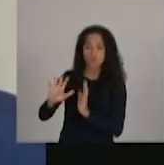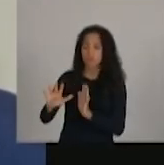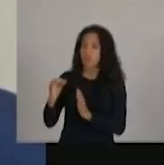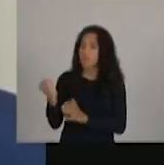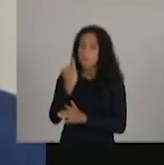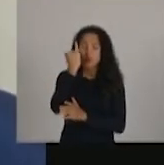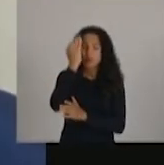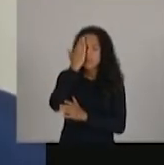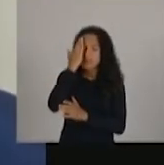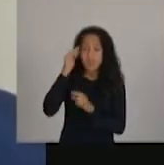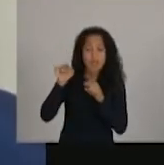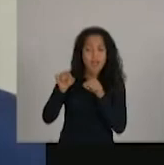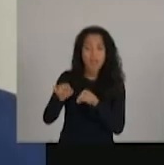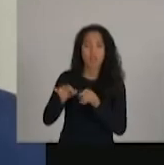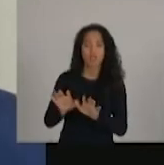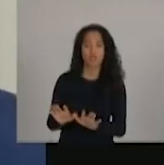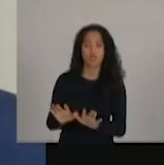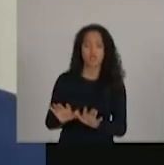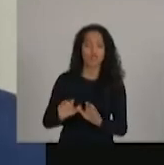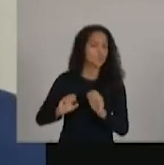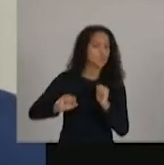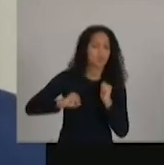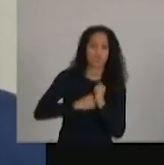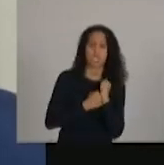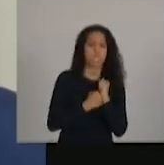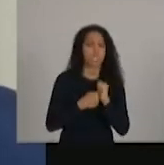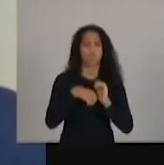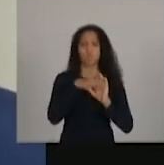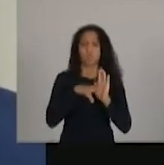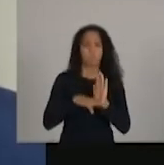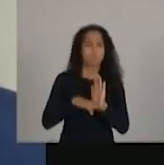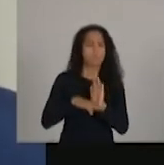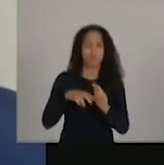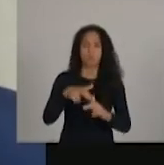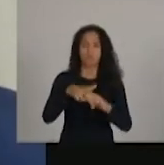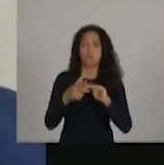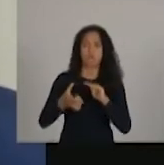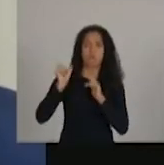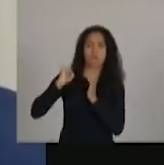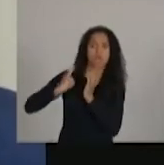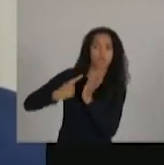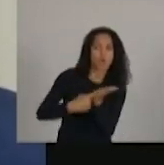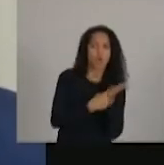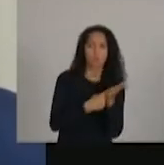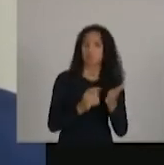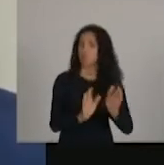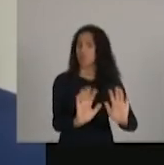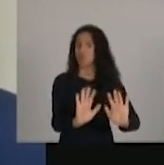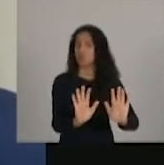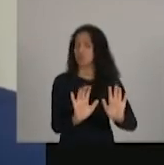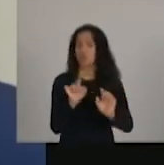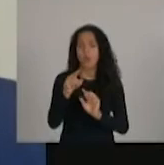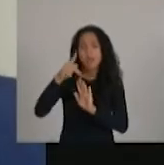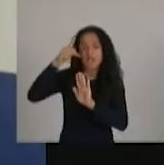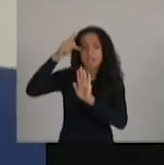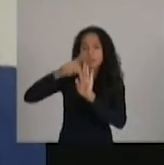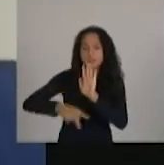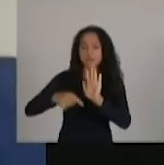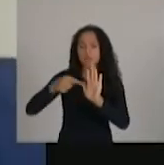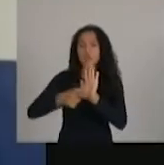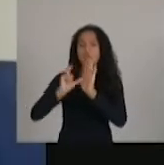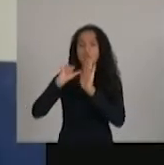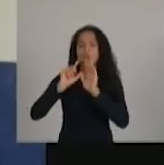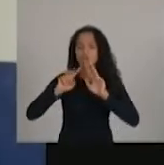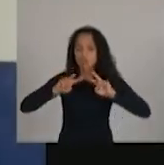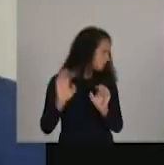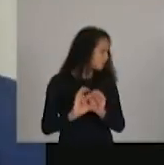saber, porque não estamos trancando pauta por combinado nenhum. Esse projeto não precisava nem ter consultado a